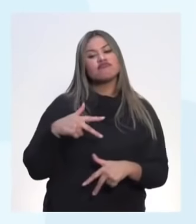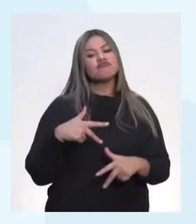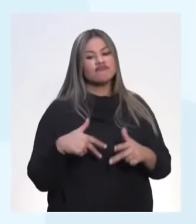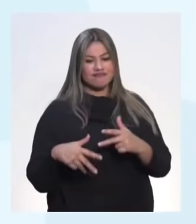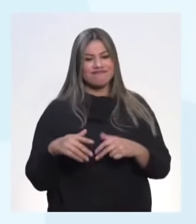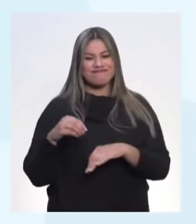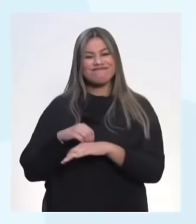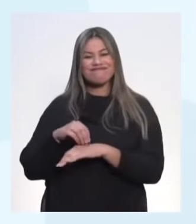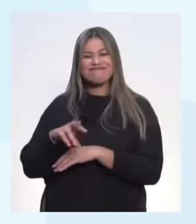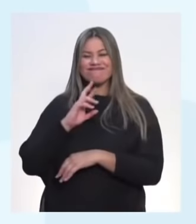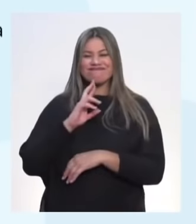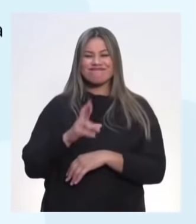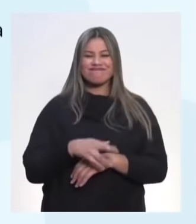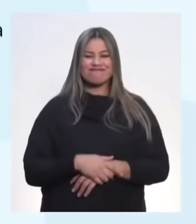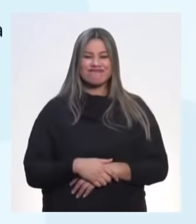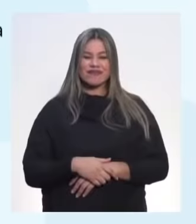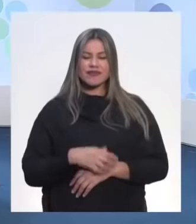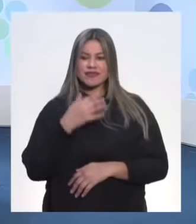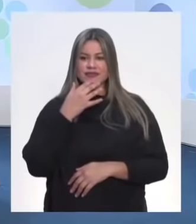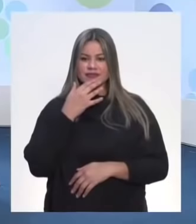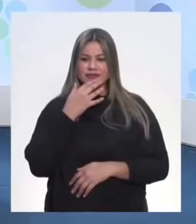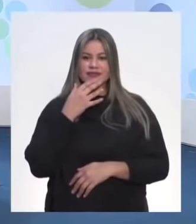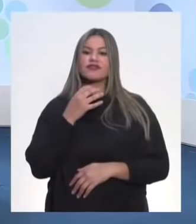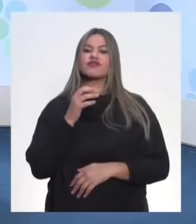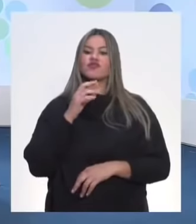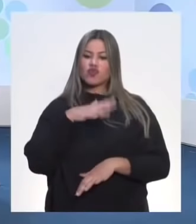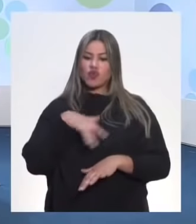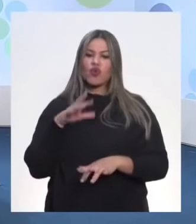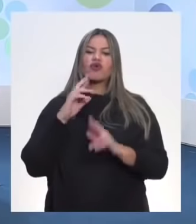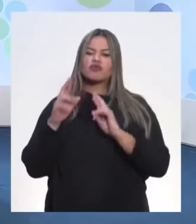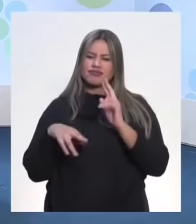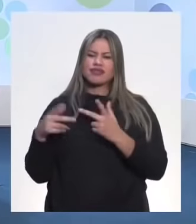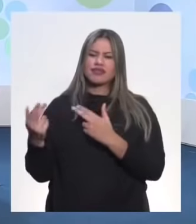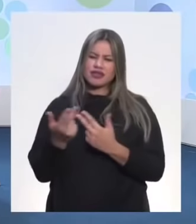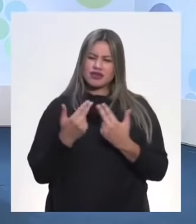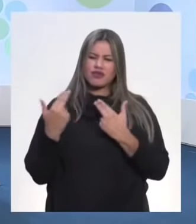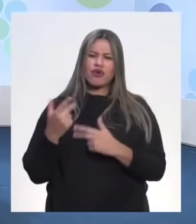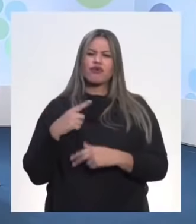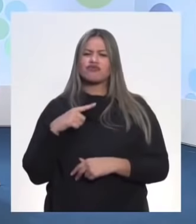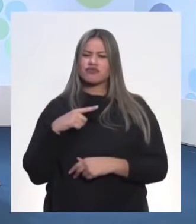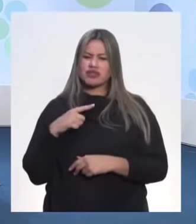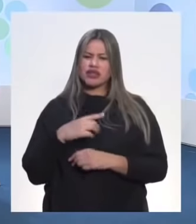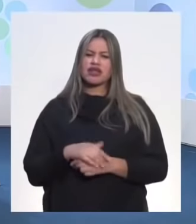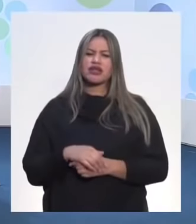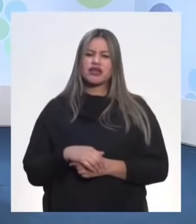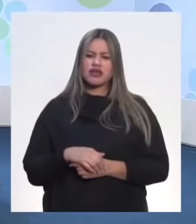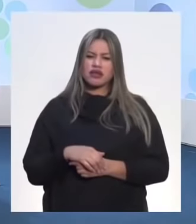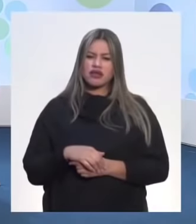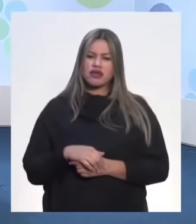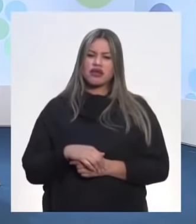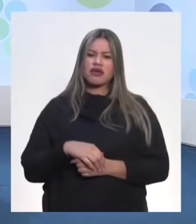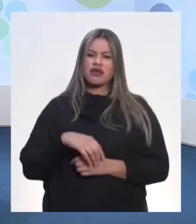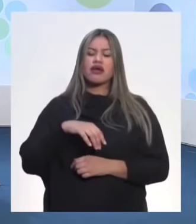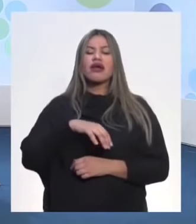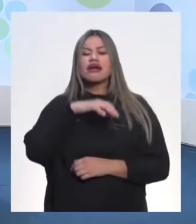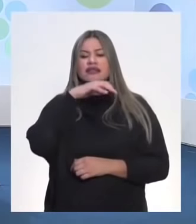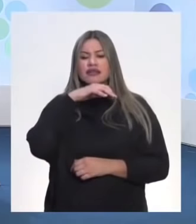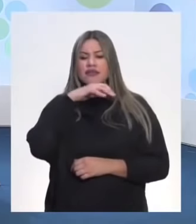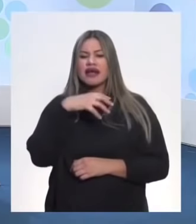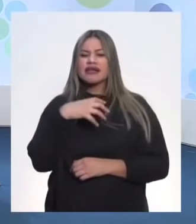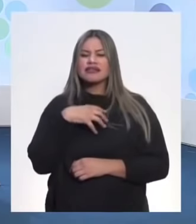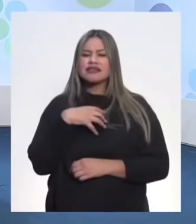resposta, certo? Agora, acho que todos foram nessa linha mesmo, de entender que eles não, os animais não se sentiram, não estão se